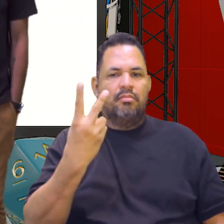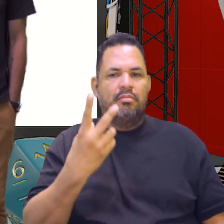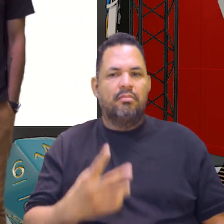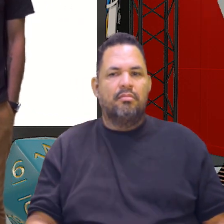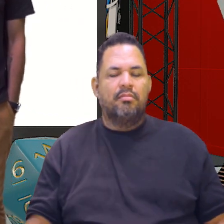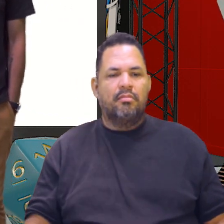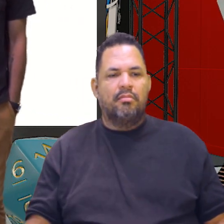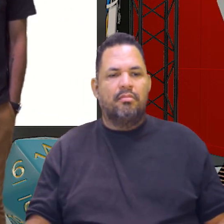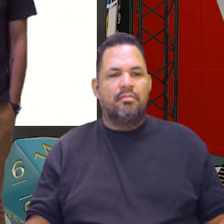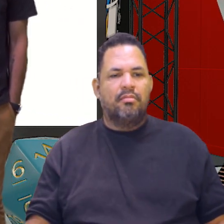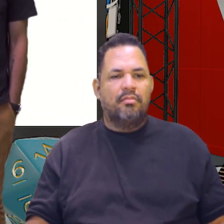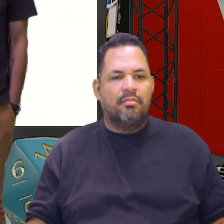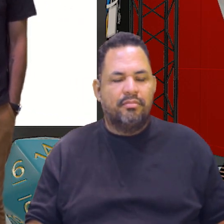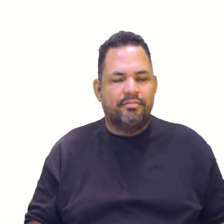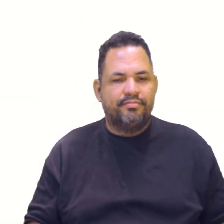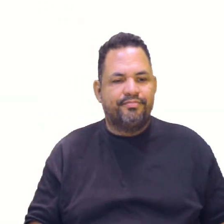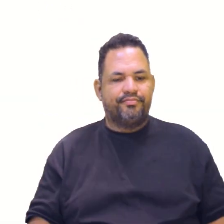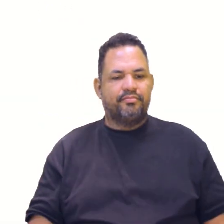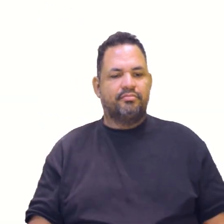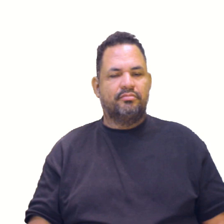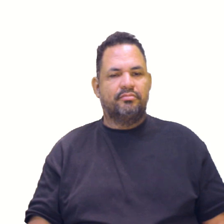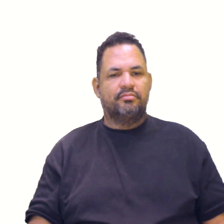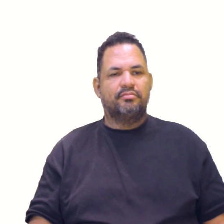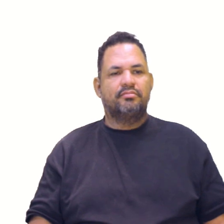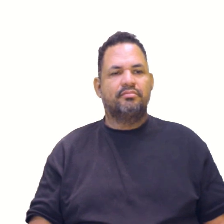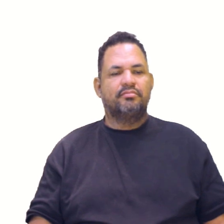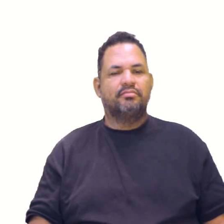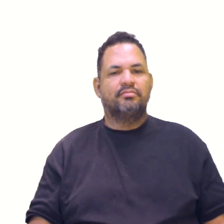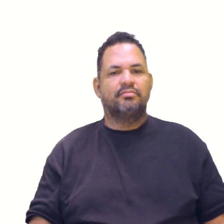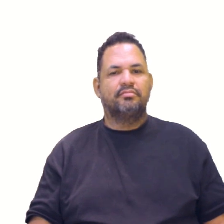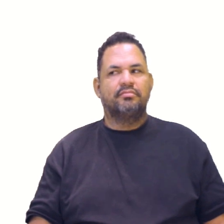mata a dúvida e mostra o cálculo.